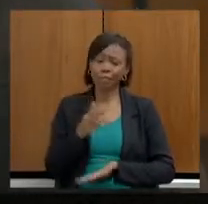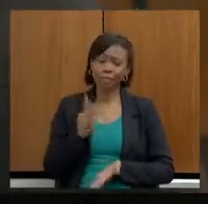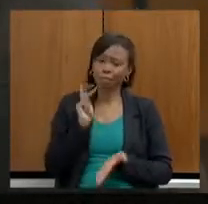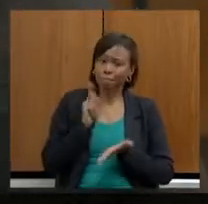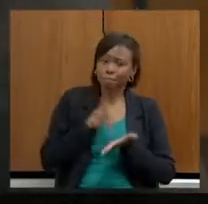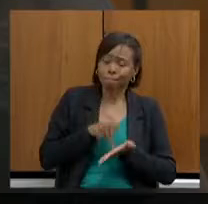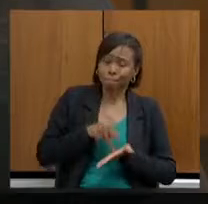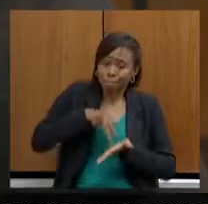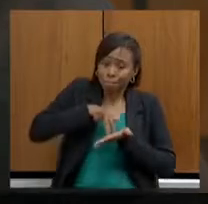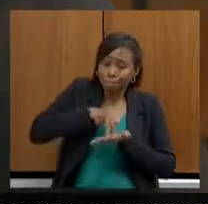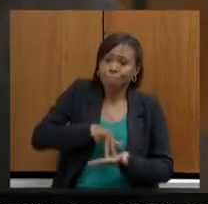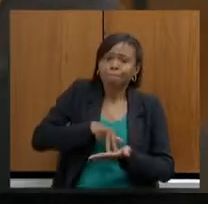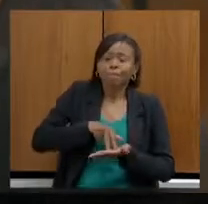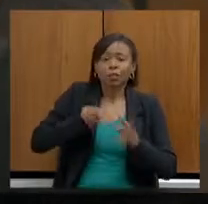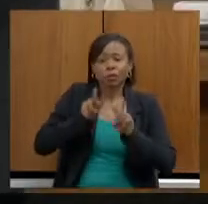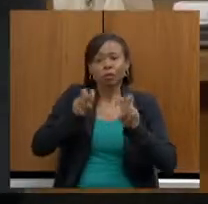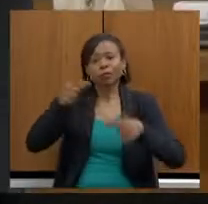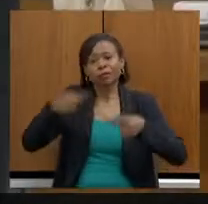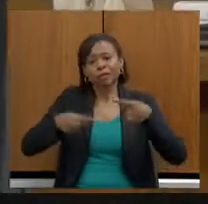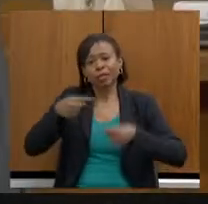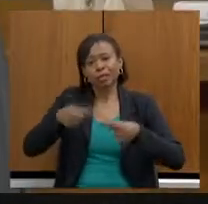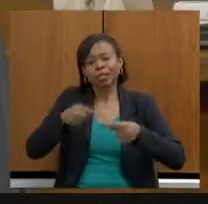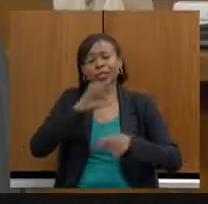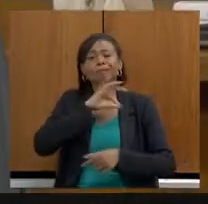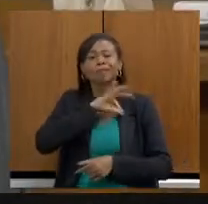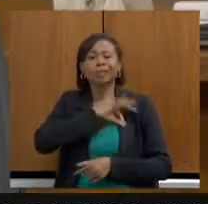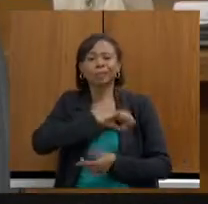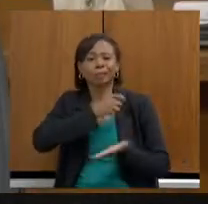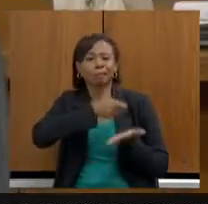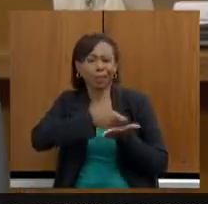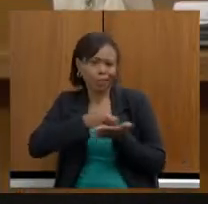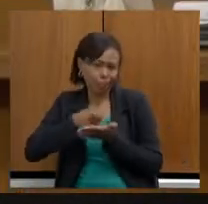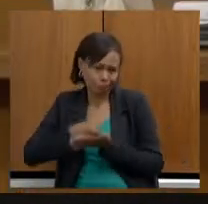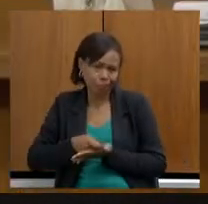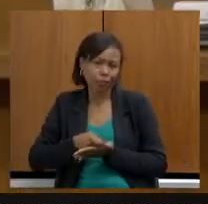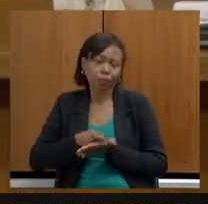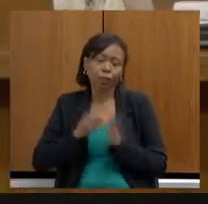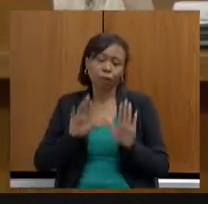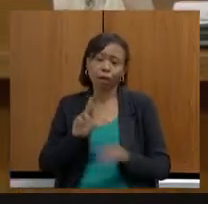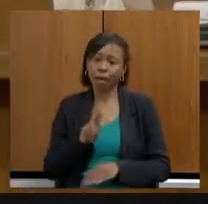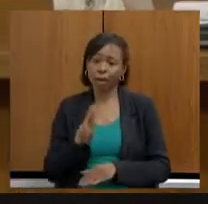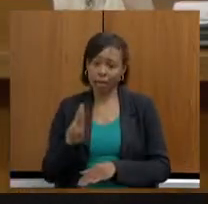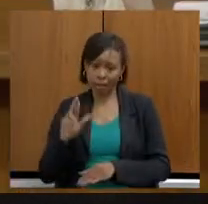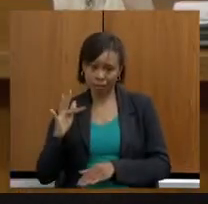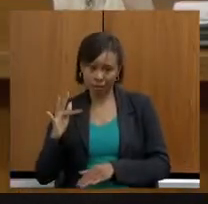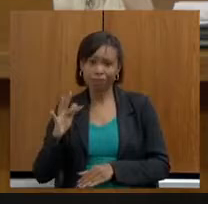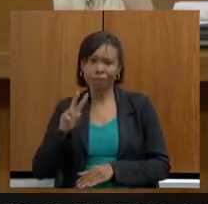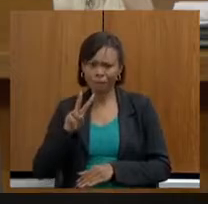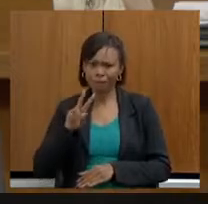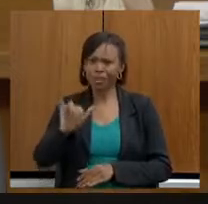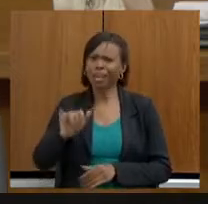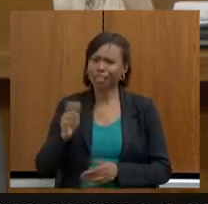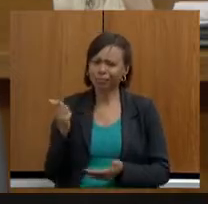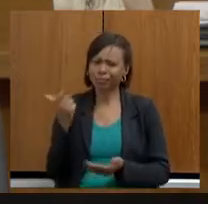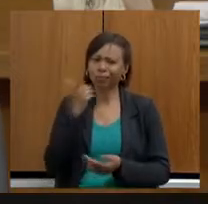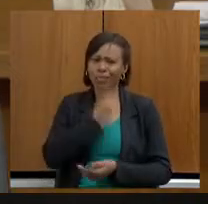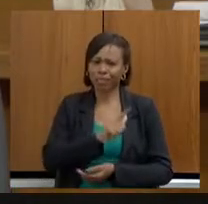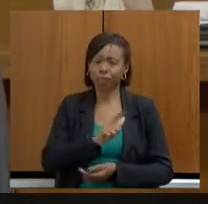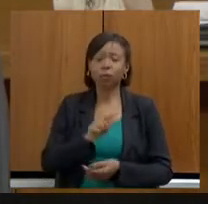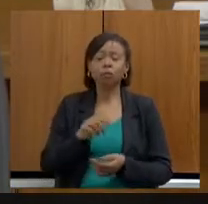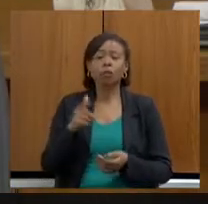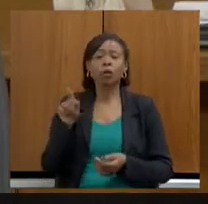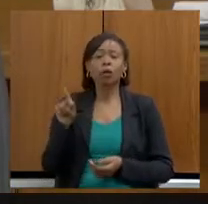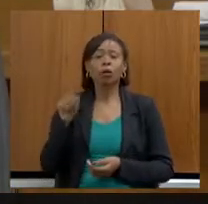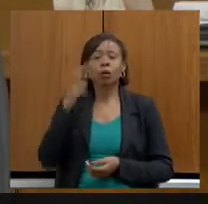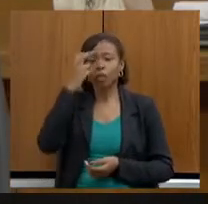em relação ao que é debatido de folha né mas certamente o regime de recuperação fiscal vai trazer isso para gente em relação